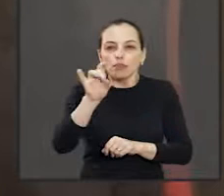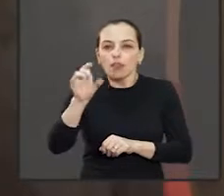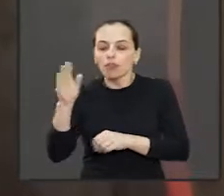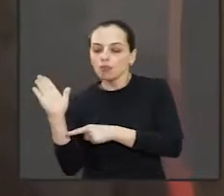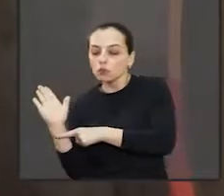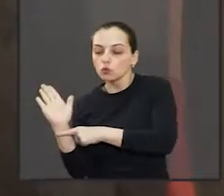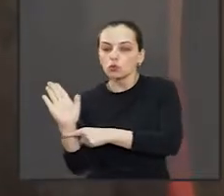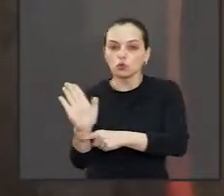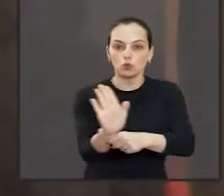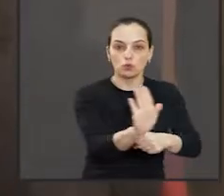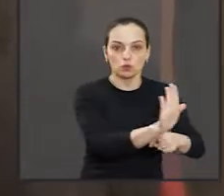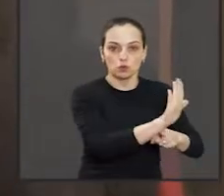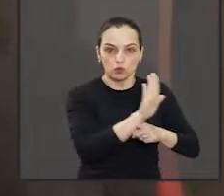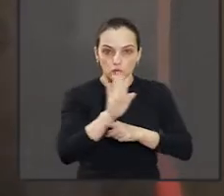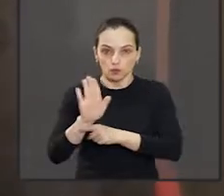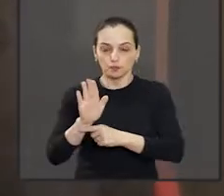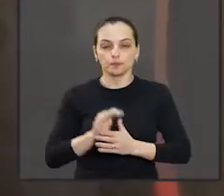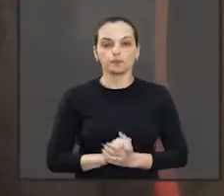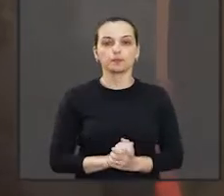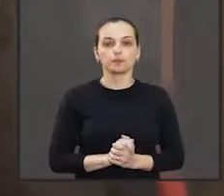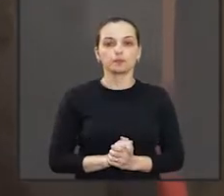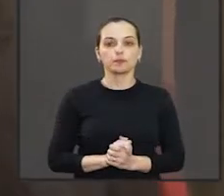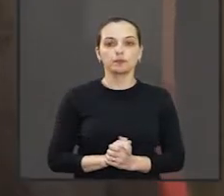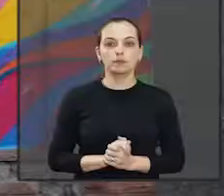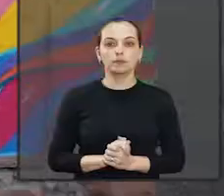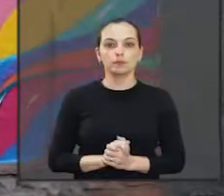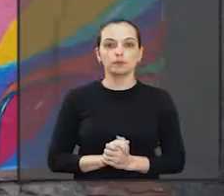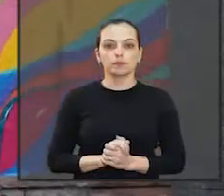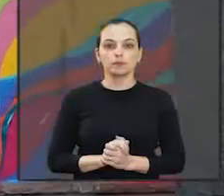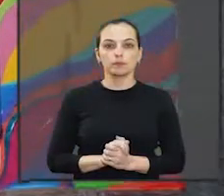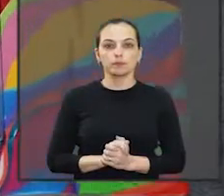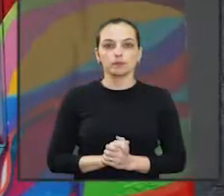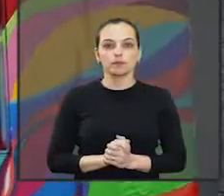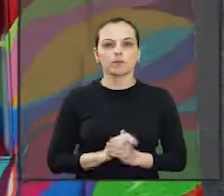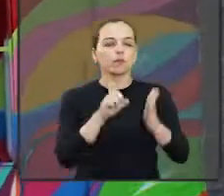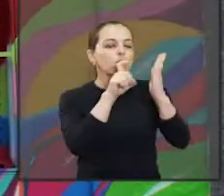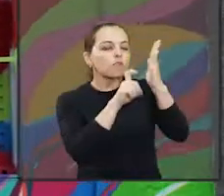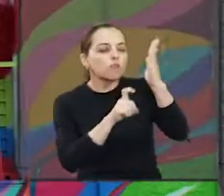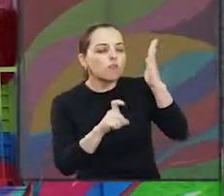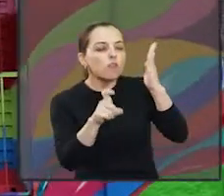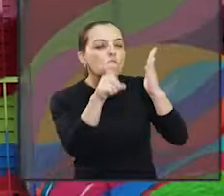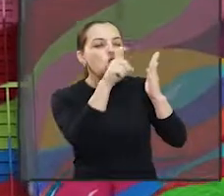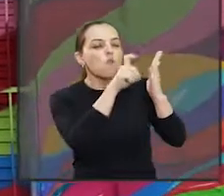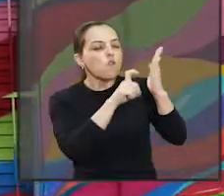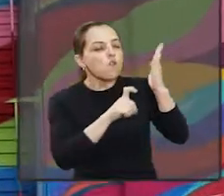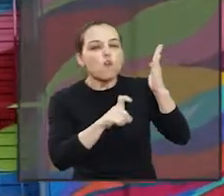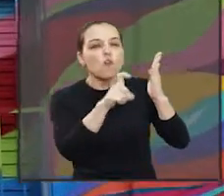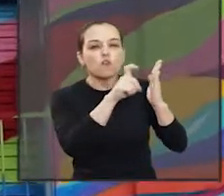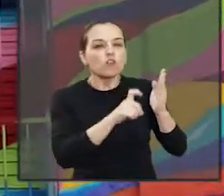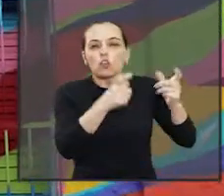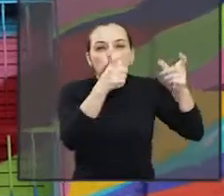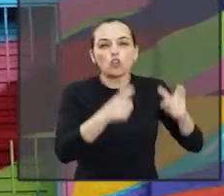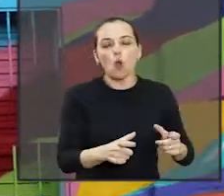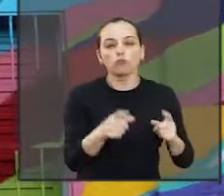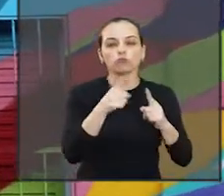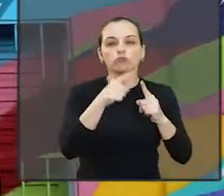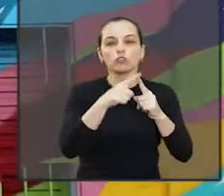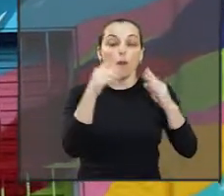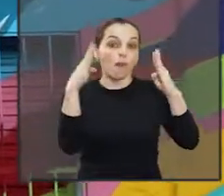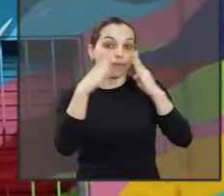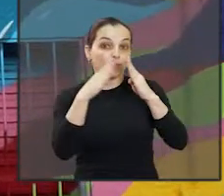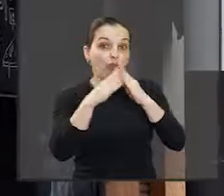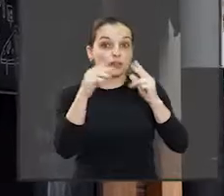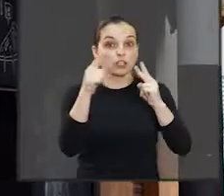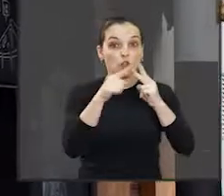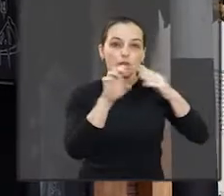a gente atende uma variedade muito grande assim, de público e de perfil. Assim. Eu faço muitos trabalhos